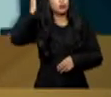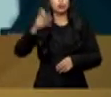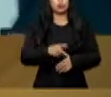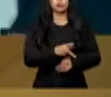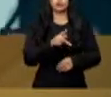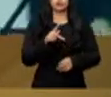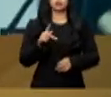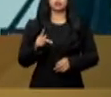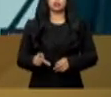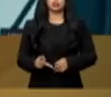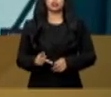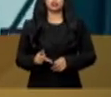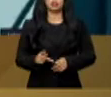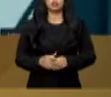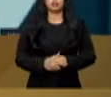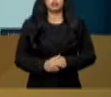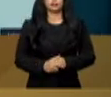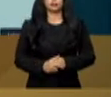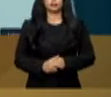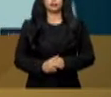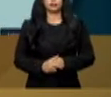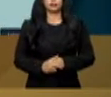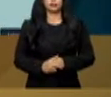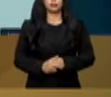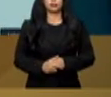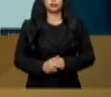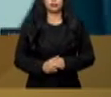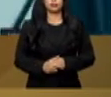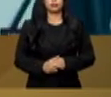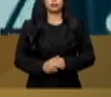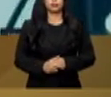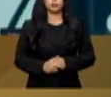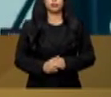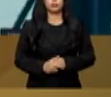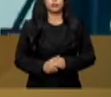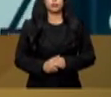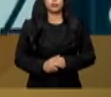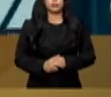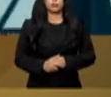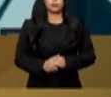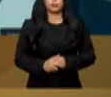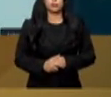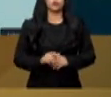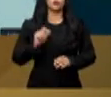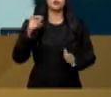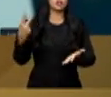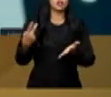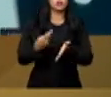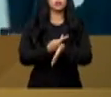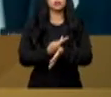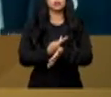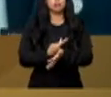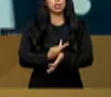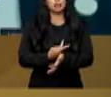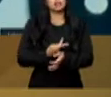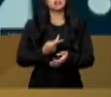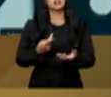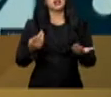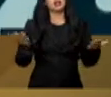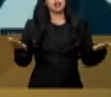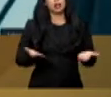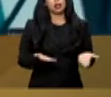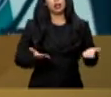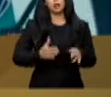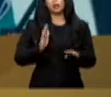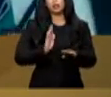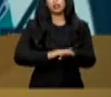Presidente, a realidade é muito mais rica do que se pode imaginar.